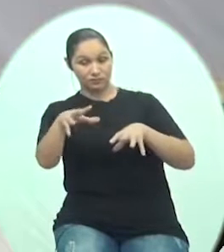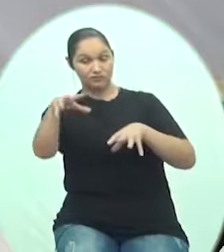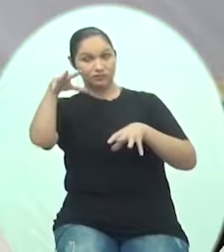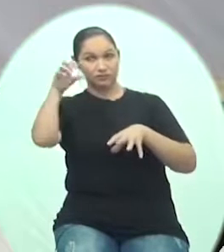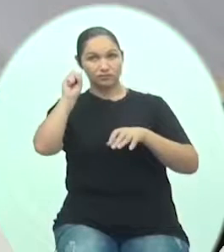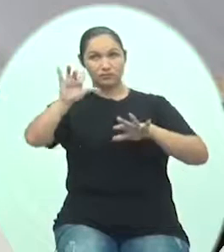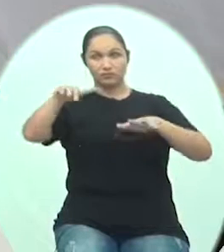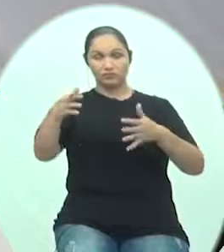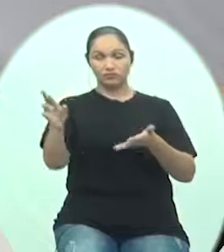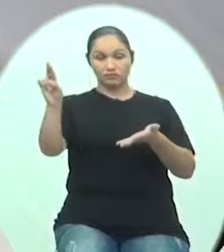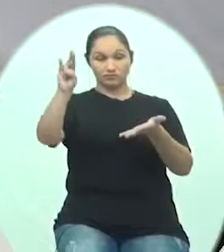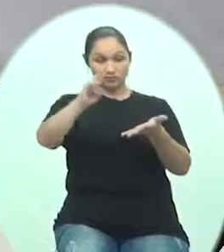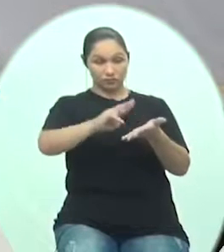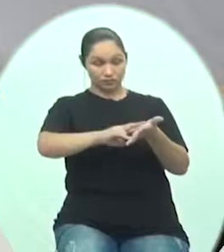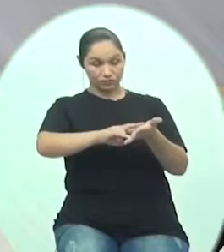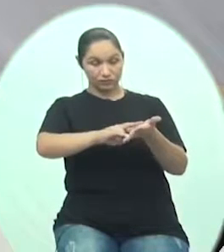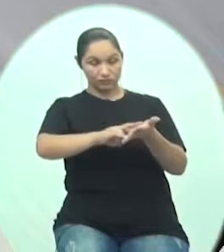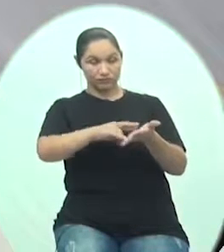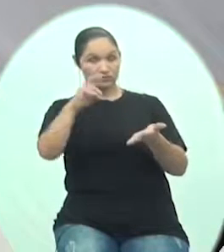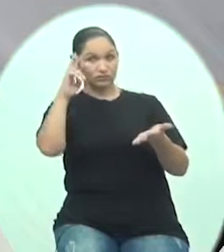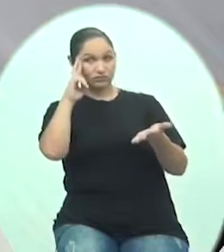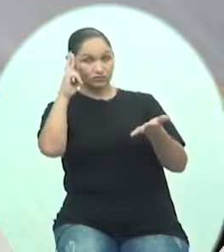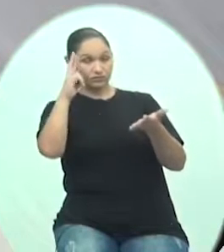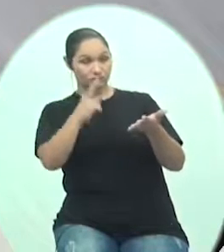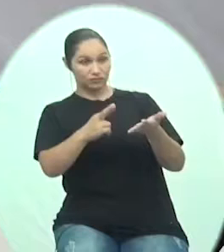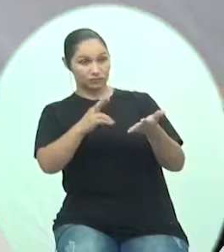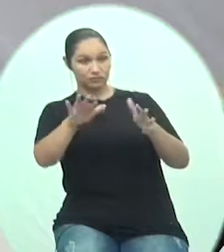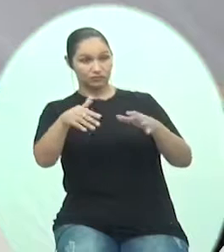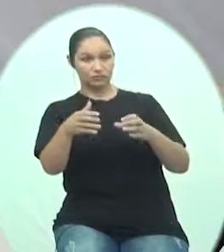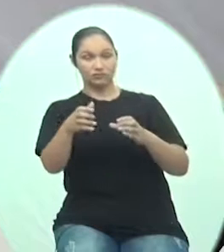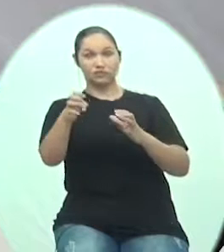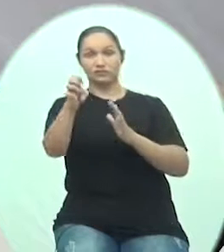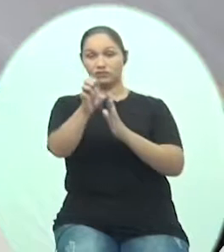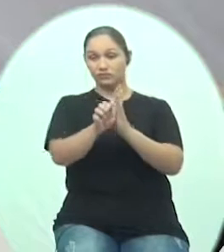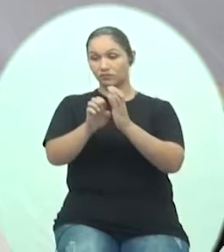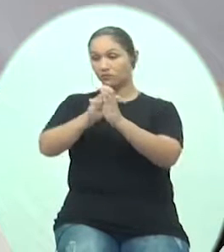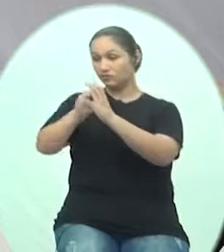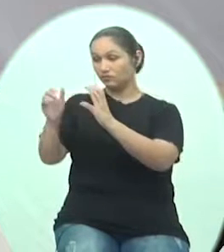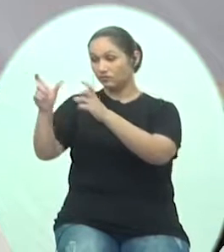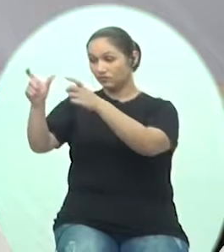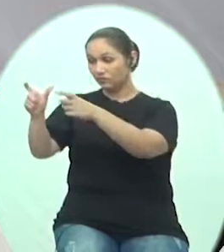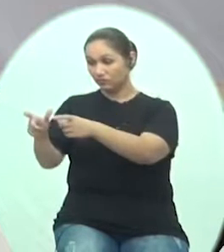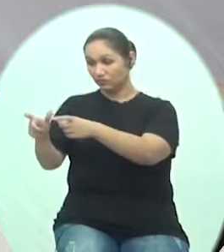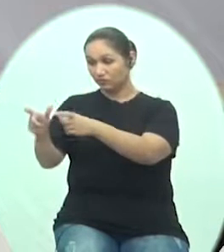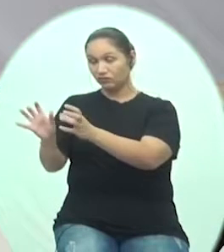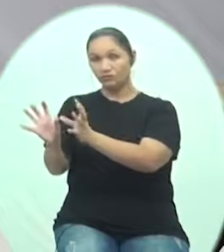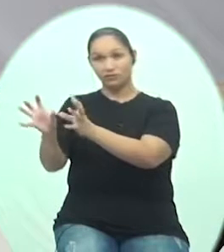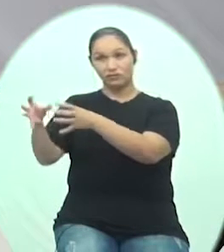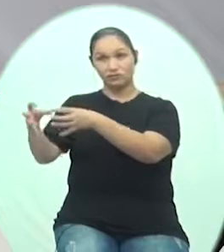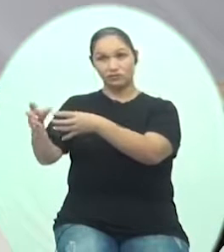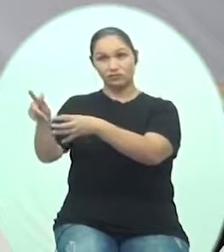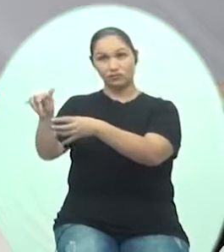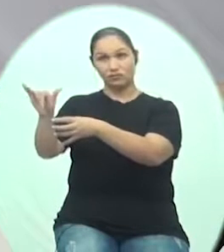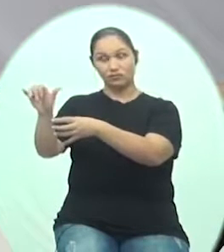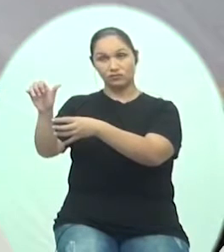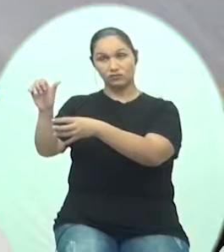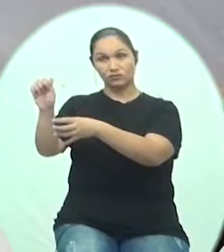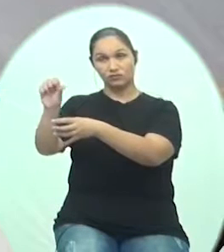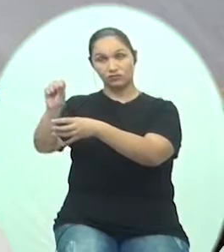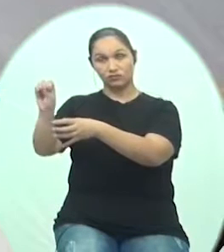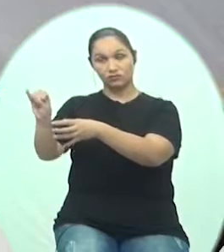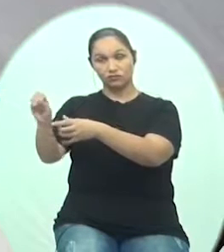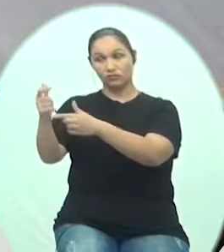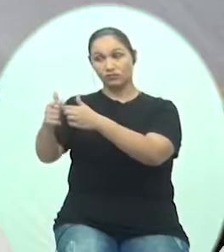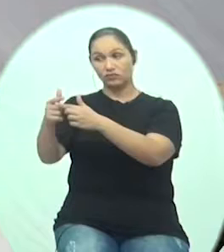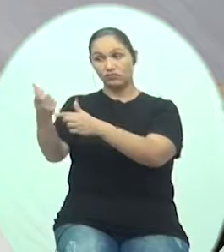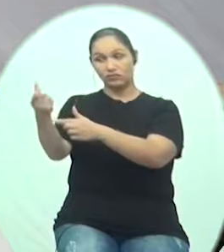regimental o envio do expediente a rede Jace de supermercados da presente Moção de aplausos pelos 60 anos